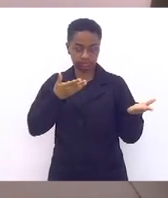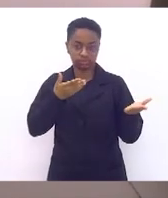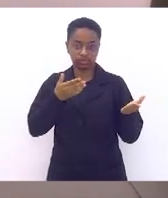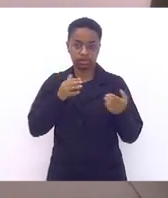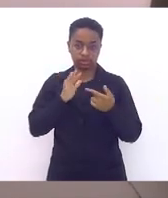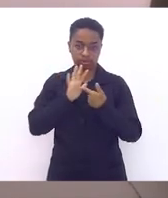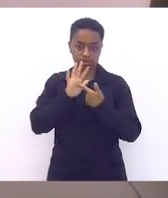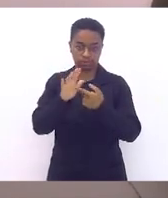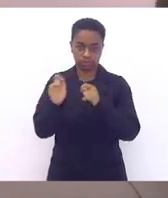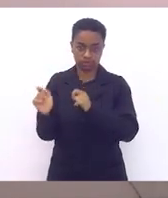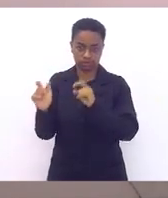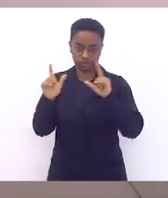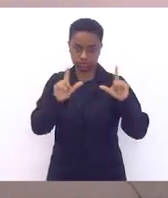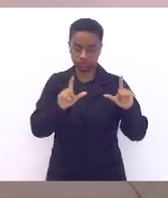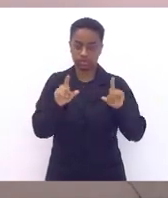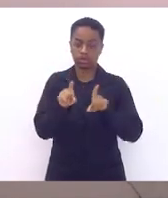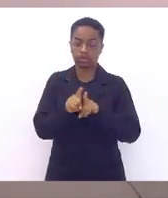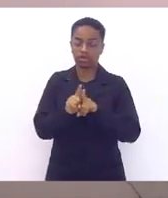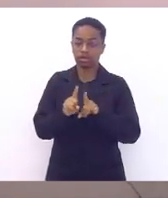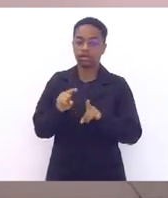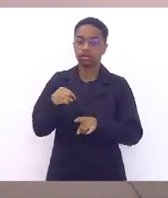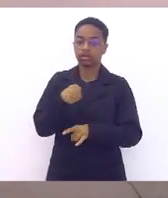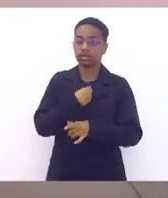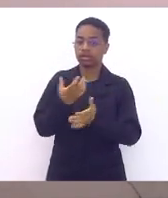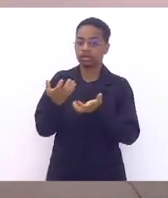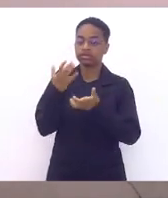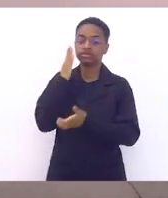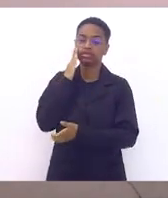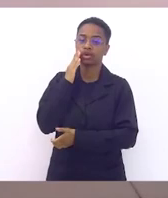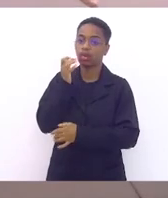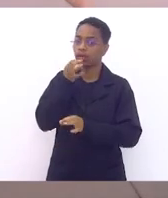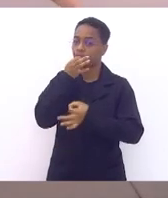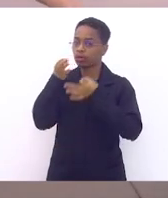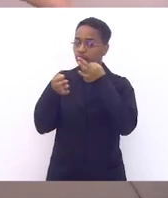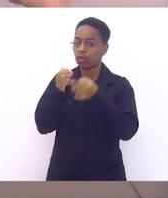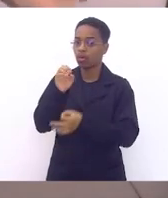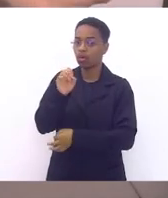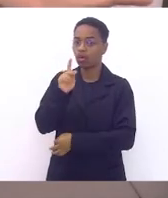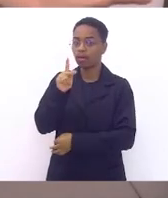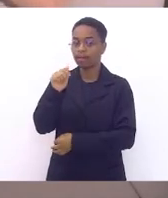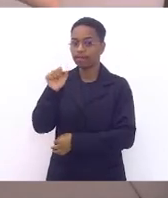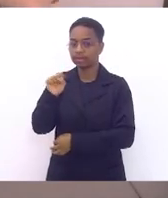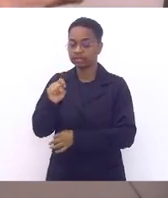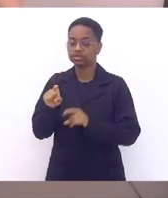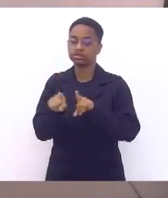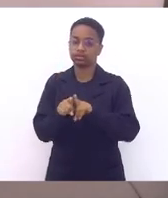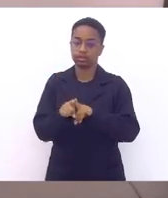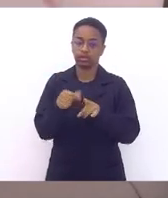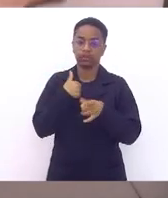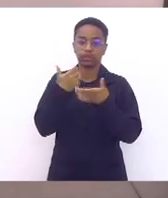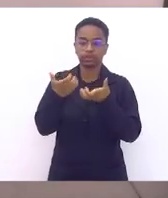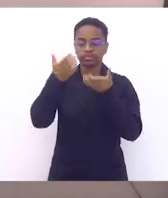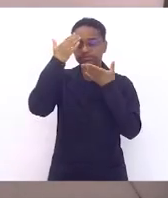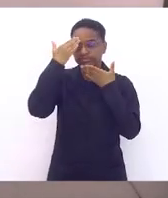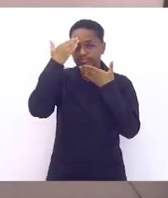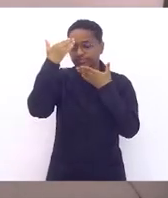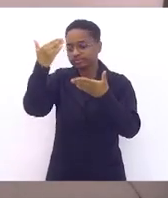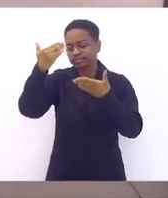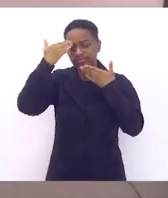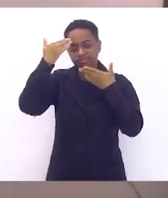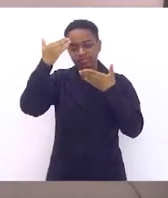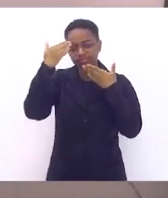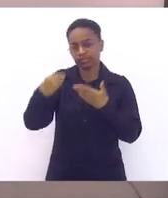apresentação. Queremos ouvir a OPAS, né? Quero muito ouvir, quero muito agradecer aqui a presença do